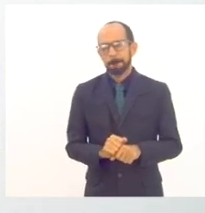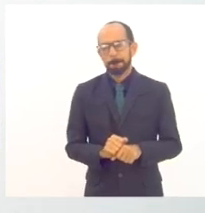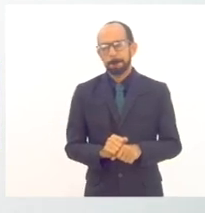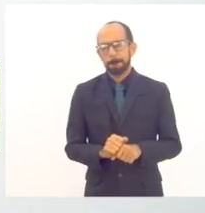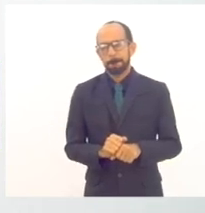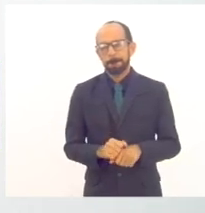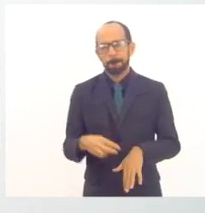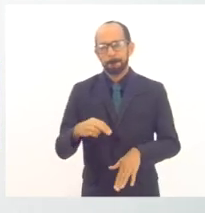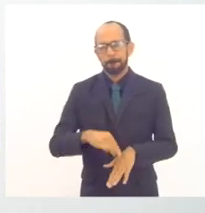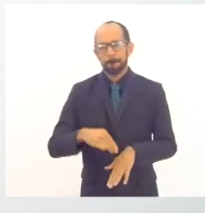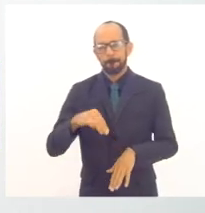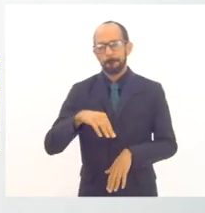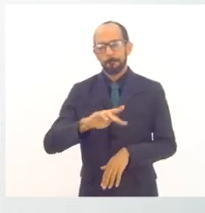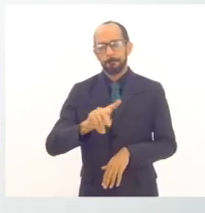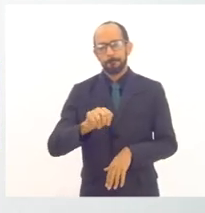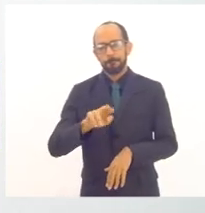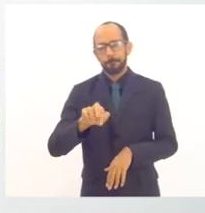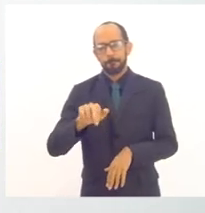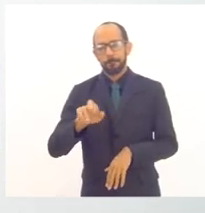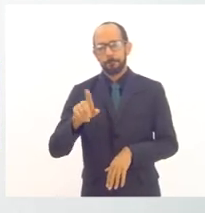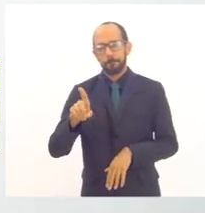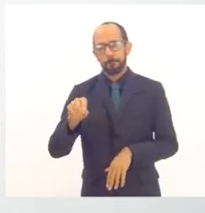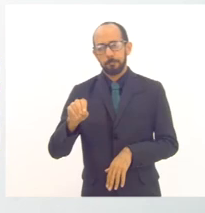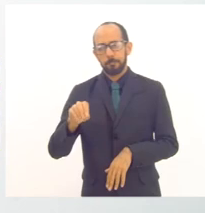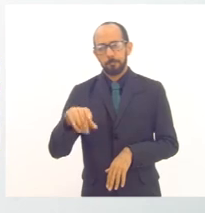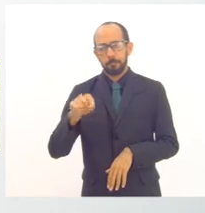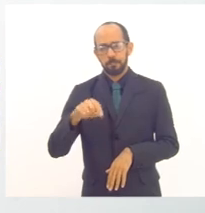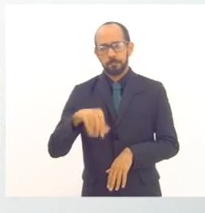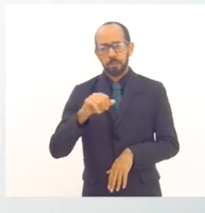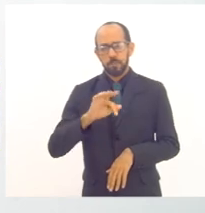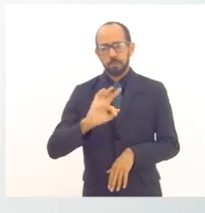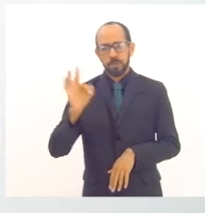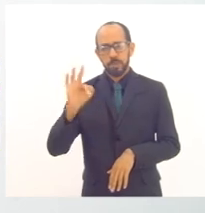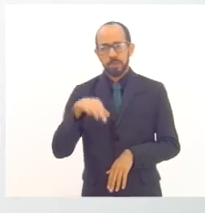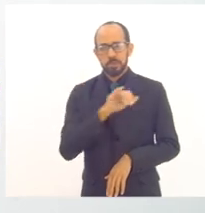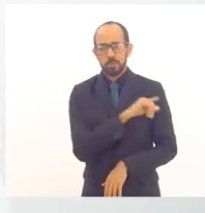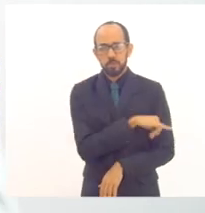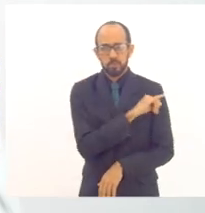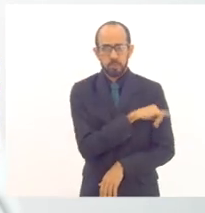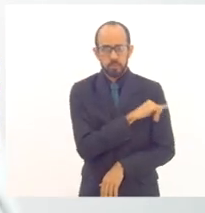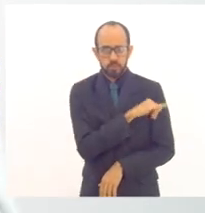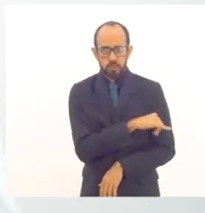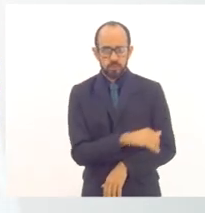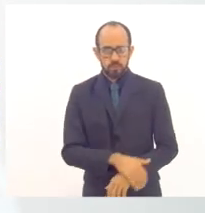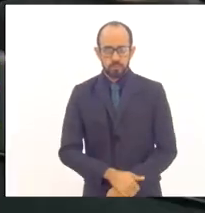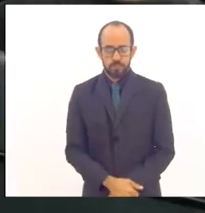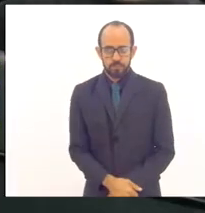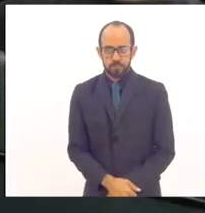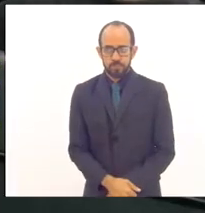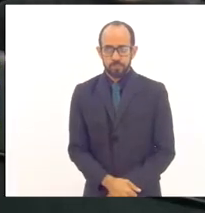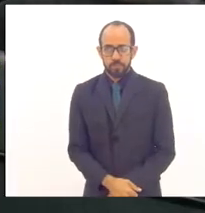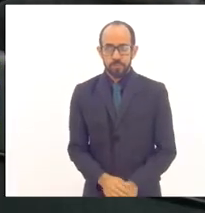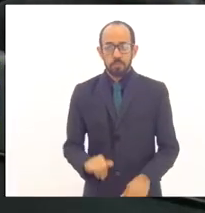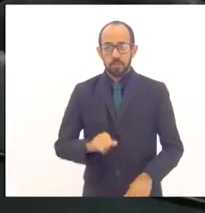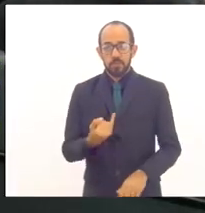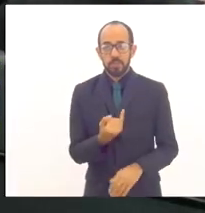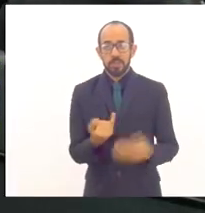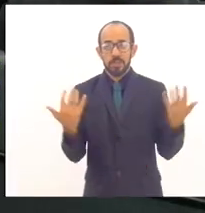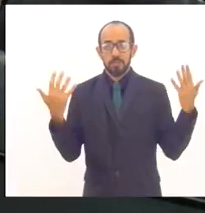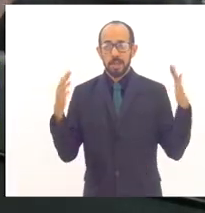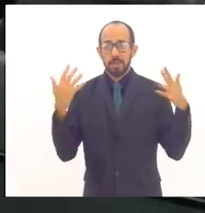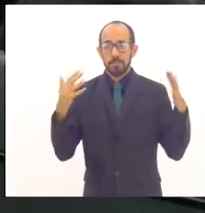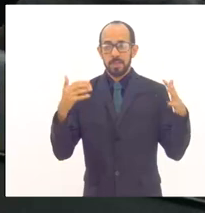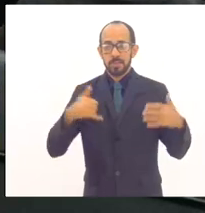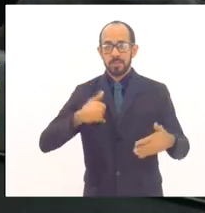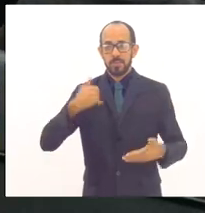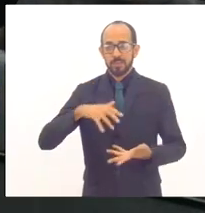o mestre Everaldo Lima, da Federação Fluminense. Aproveita e bate uns parabéns para ele aí, ó.